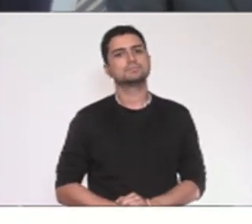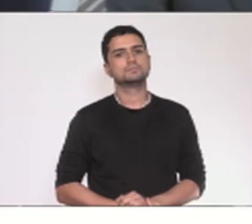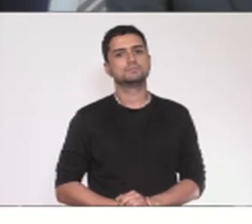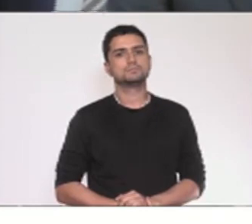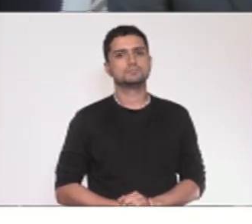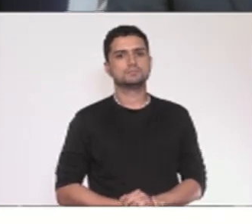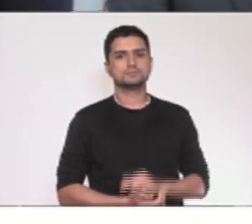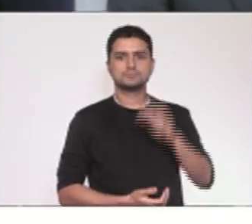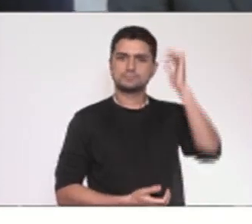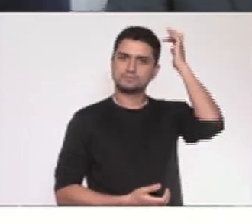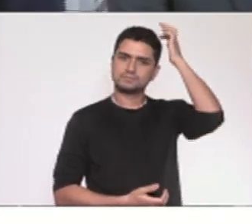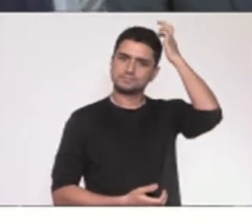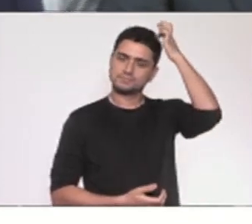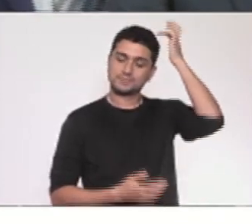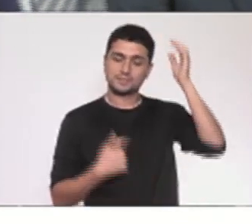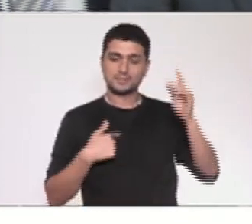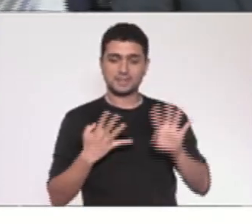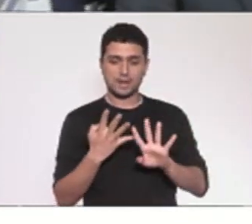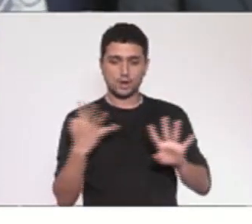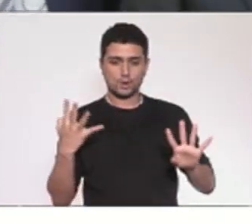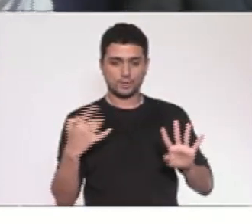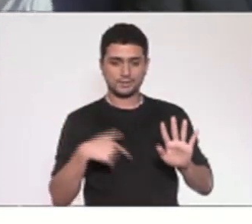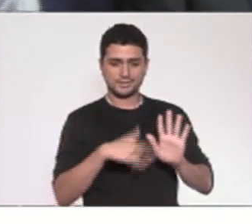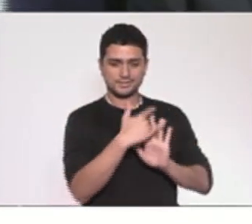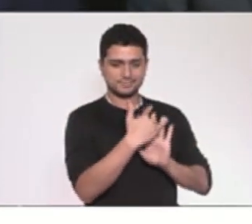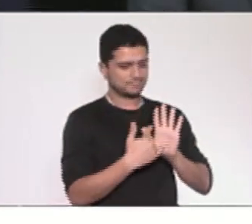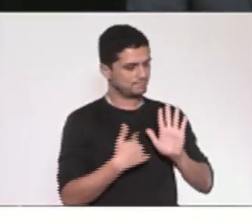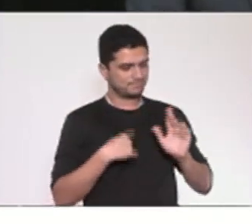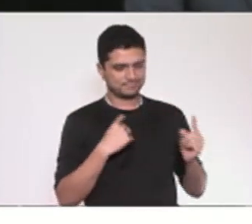Eu inverti a ordem aqui, né?